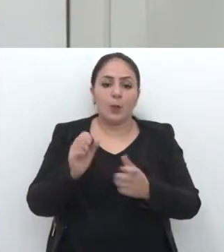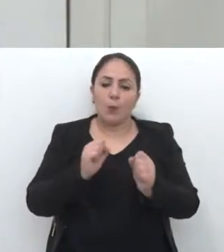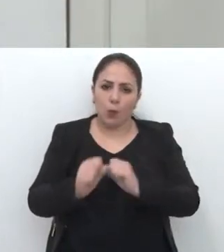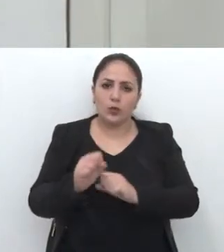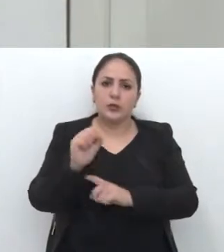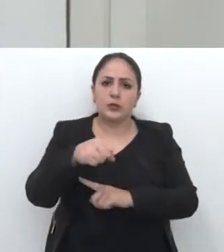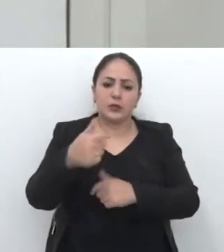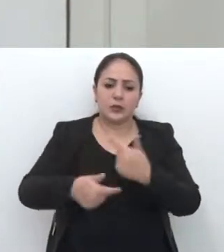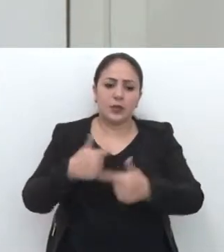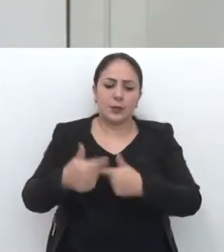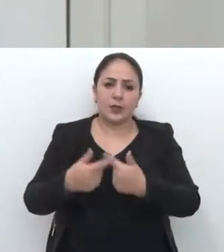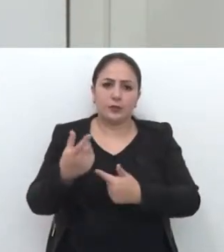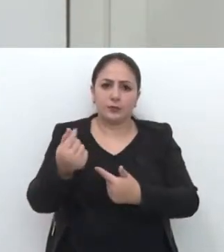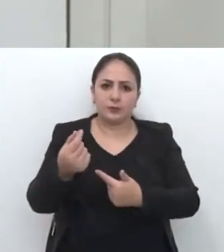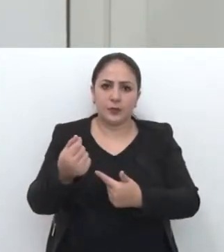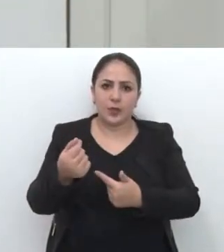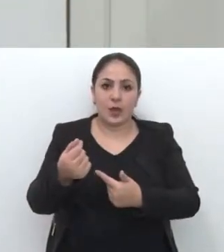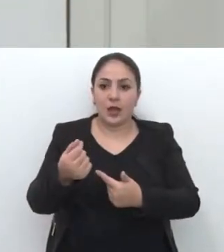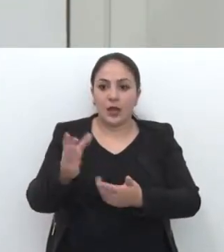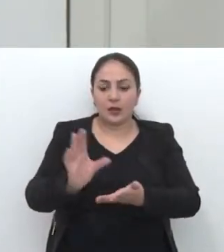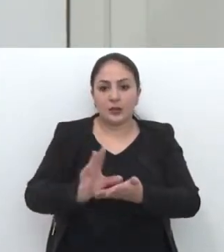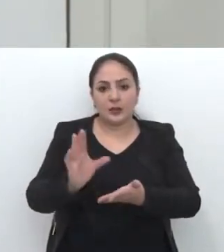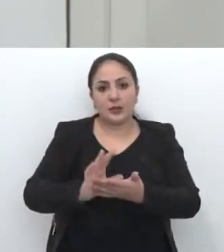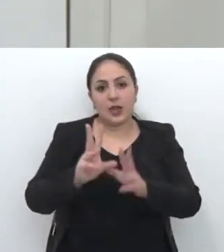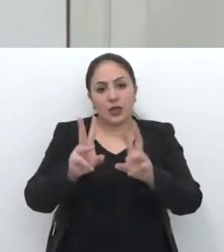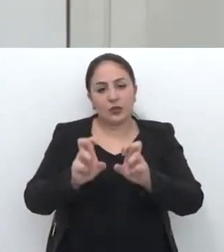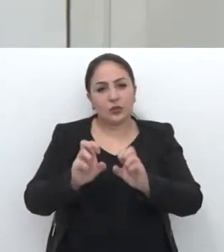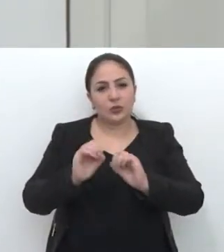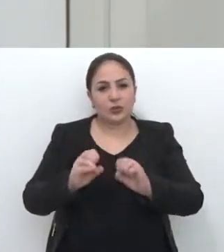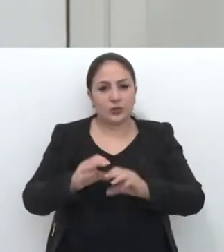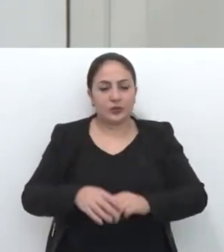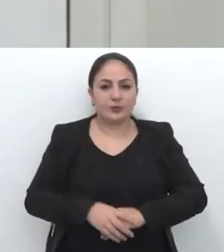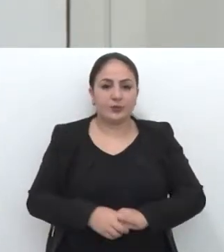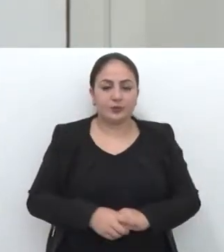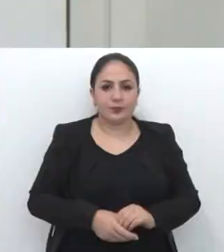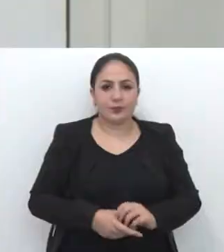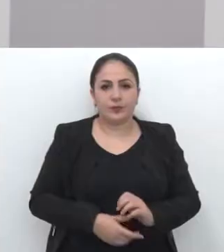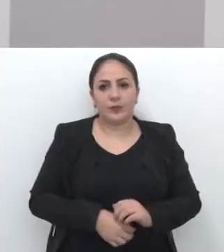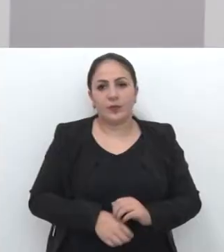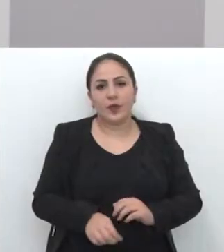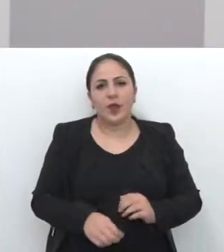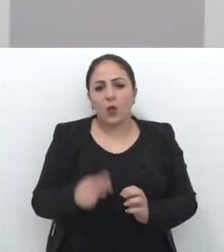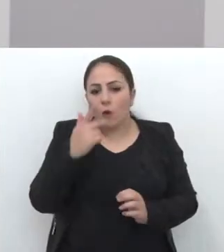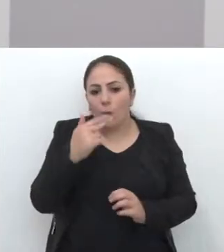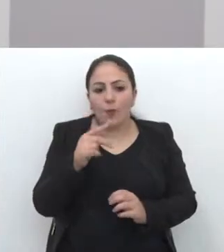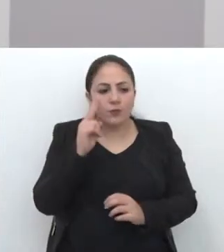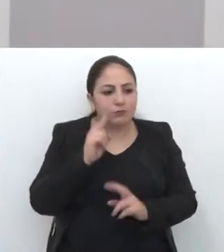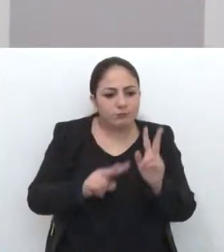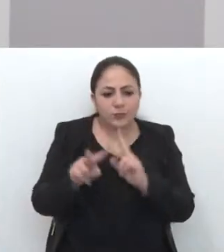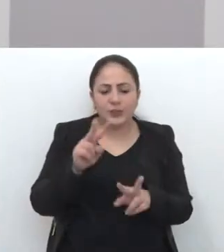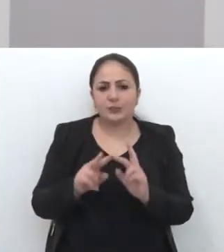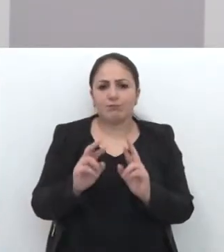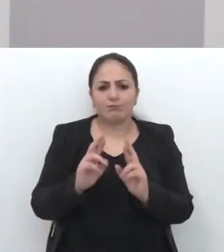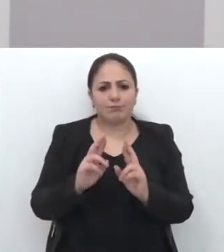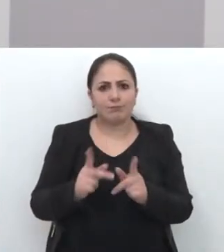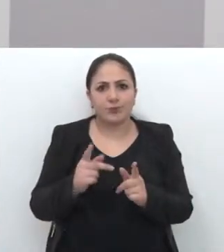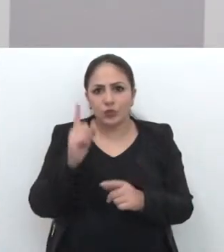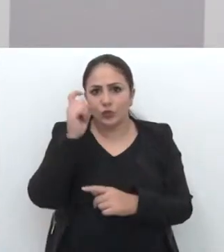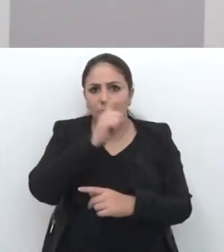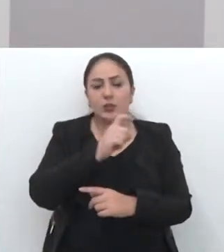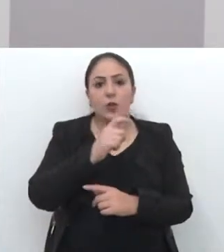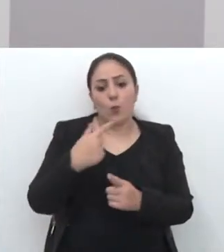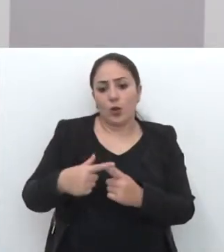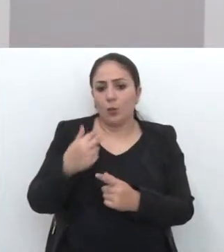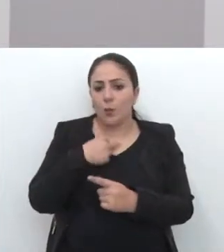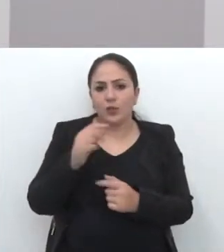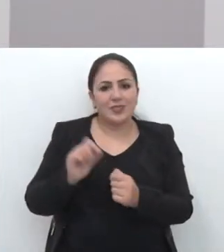Parlamento pode sim atuar de modo subsidiário nas questões educacionais. Me parece uma visão precária, porque dessa forma eu não poderia